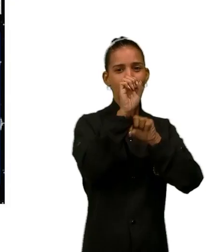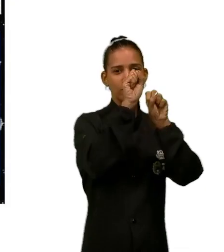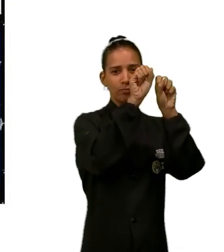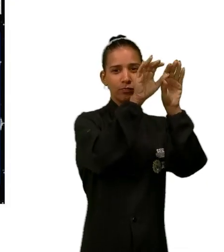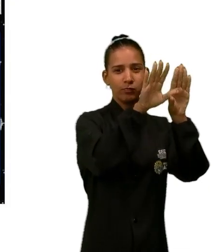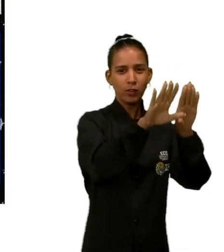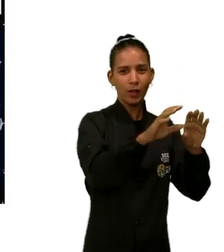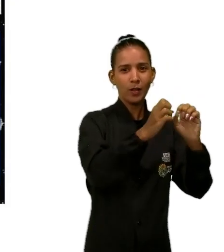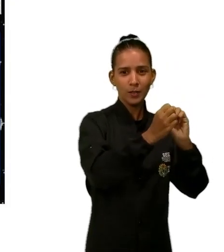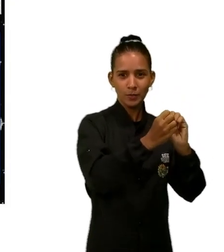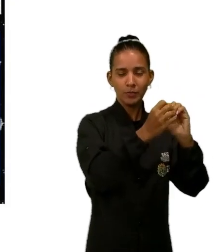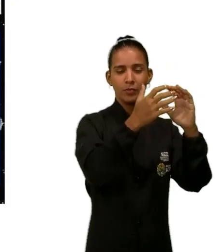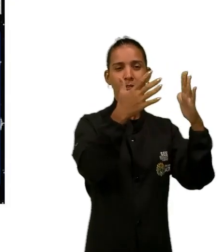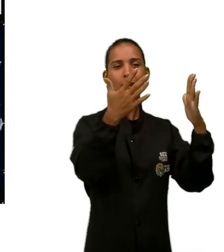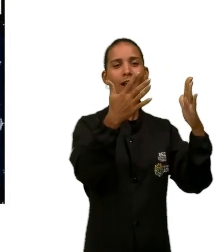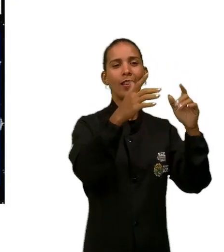a